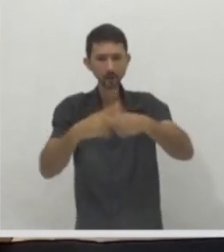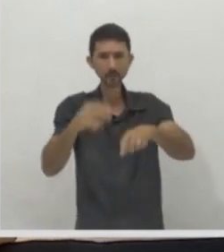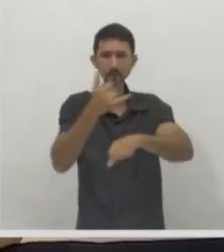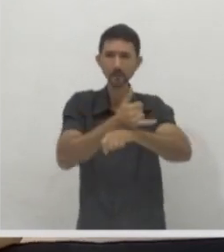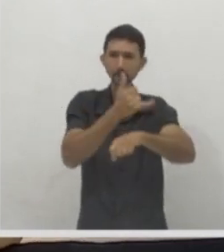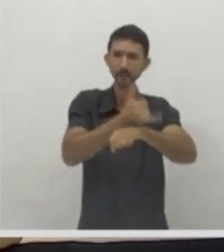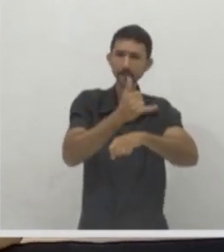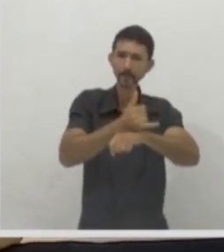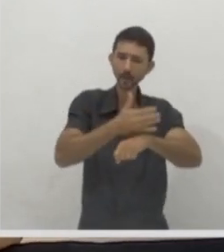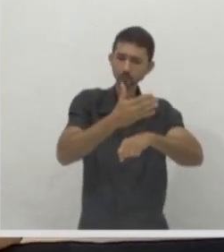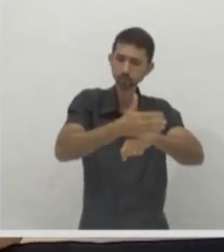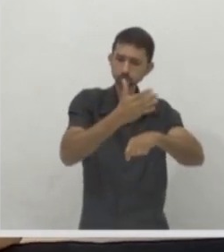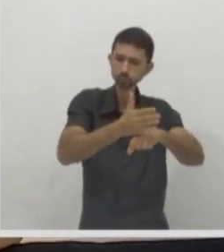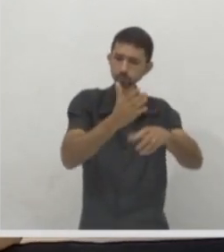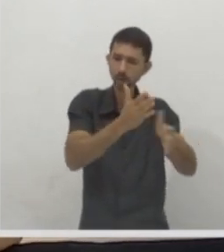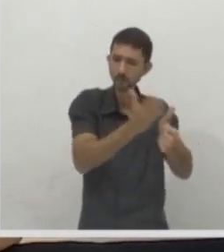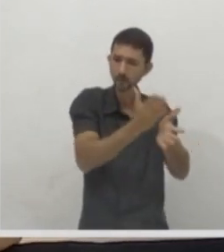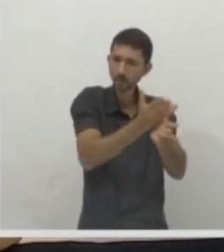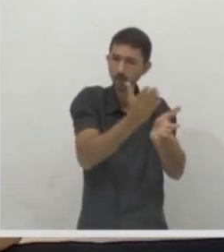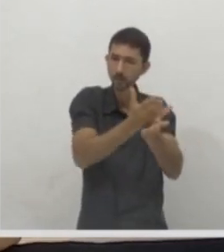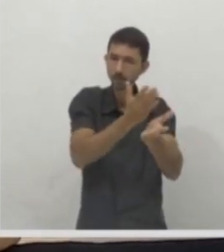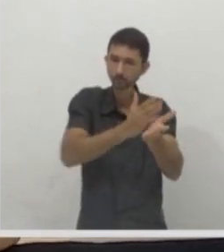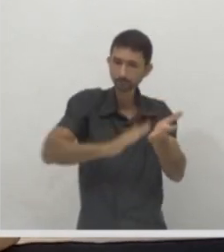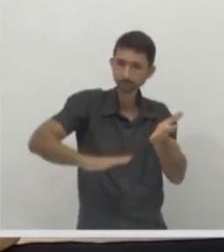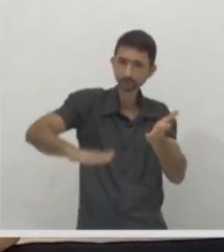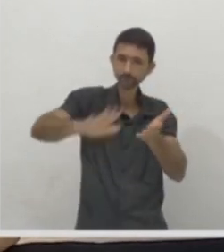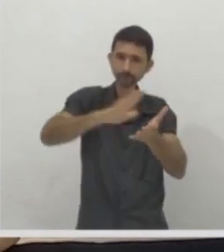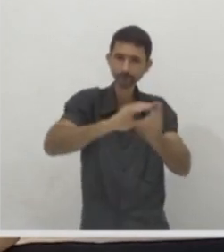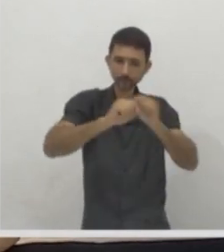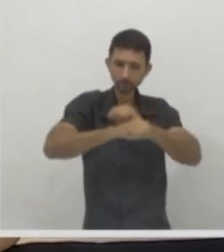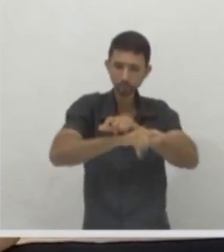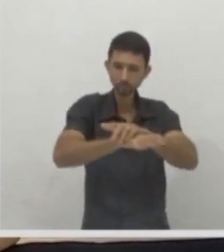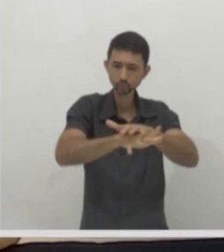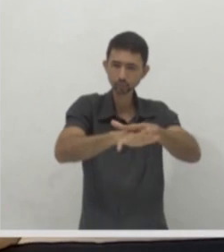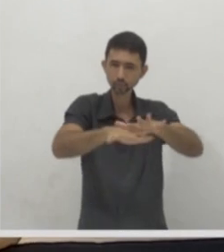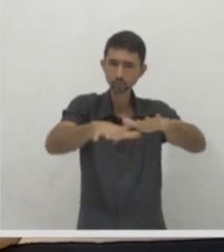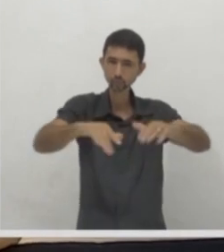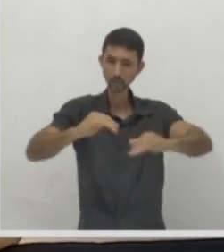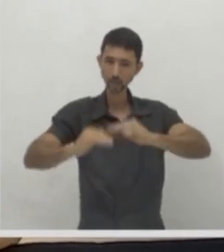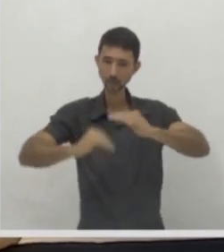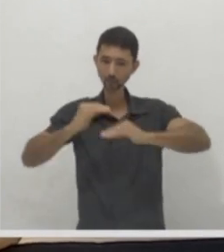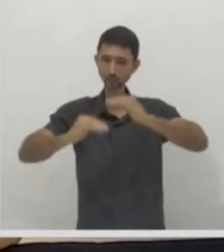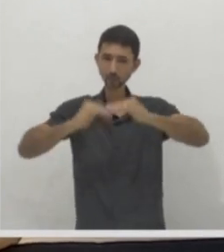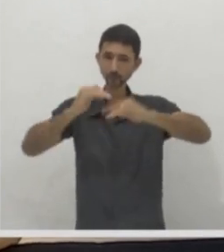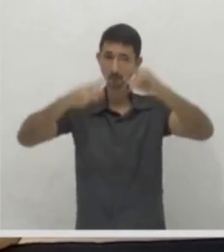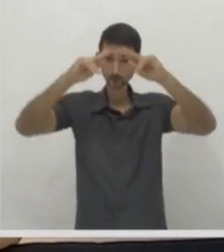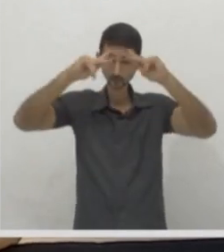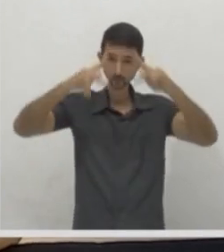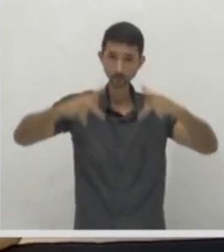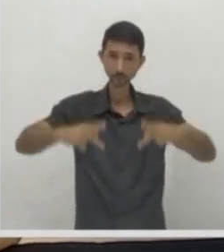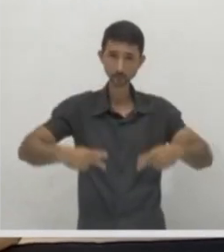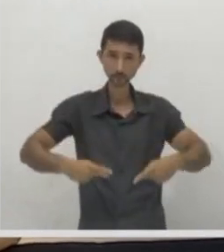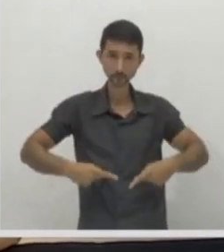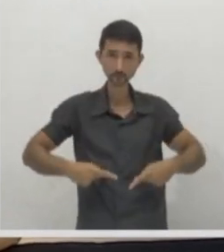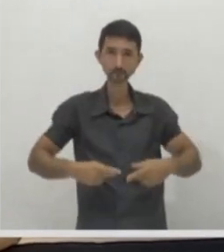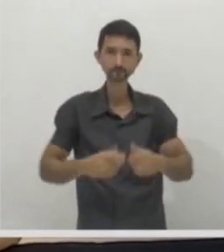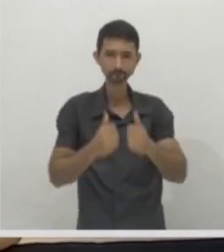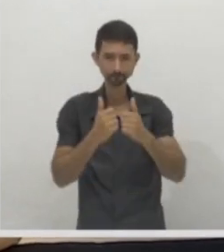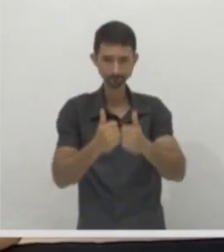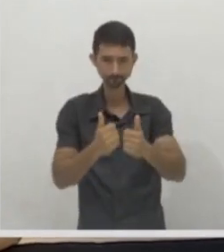se espalhou e faz parte, então, da história do desenvolvimento do ser humano.